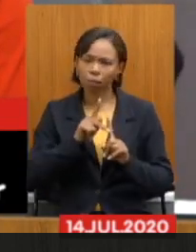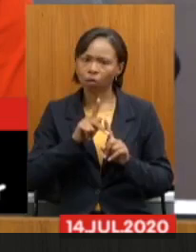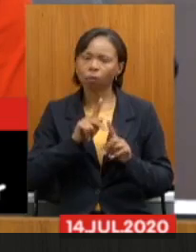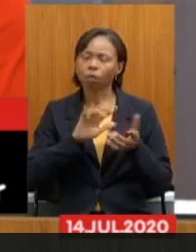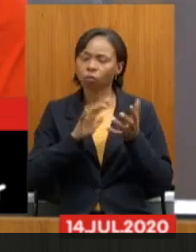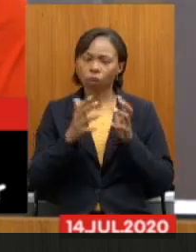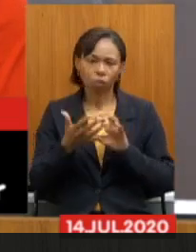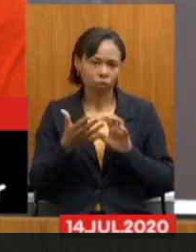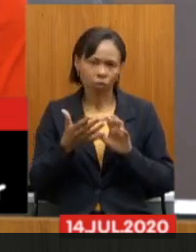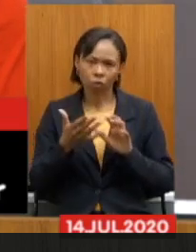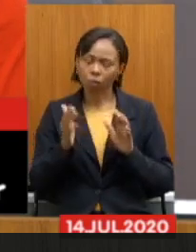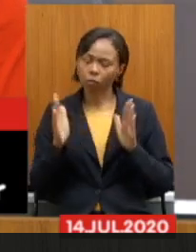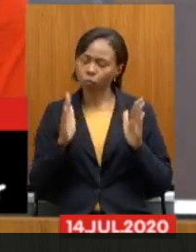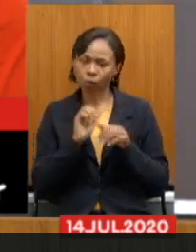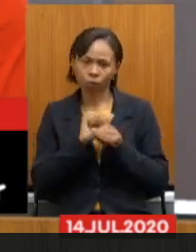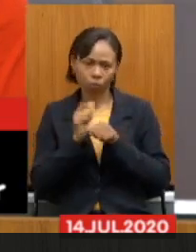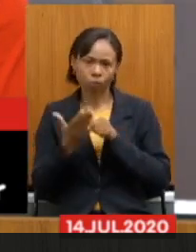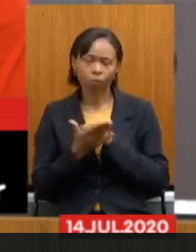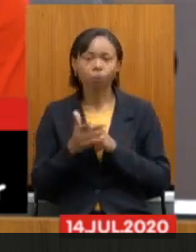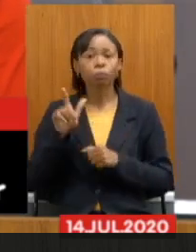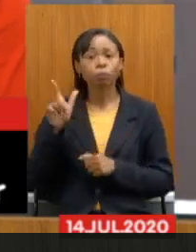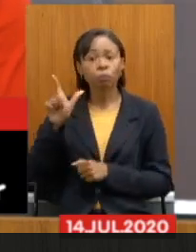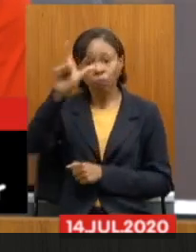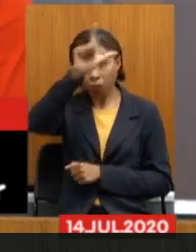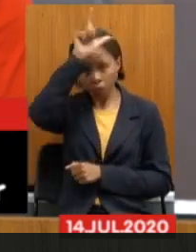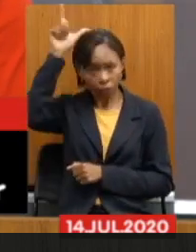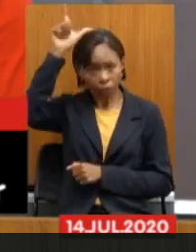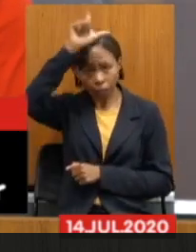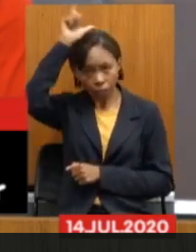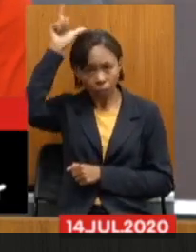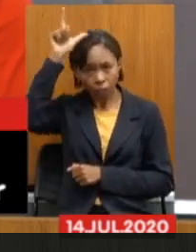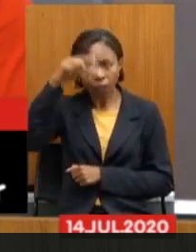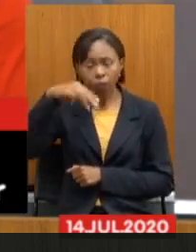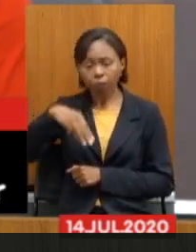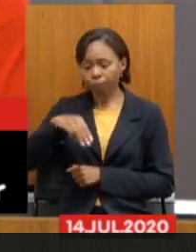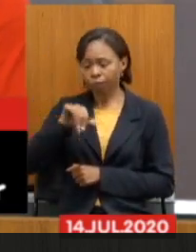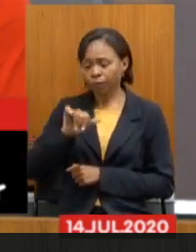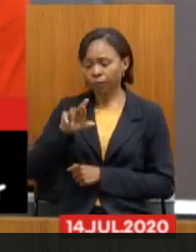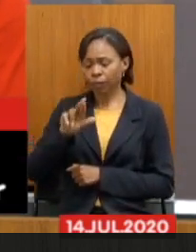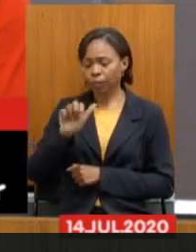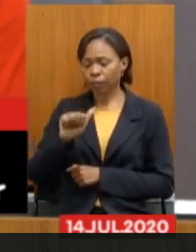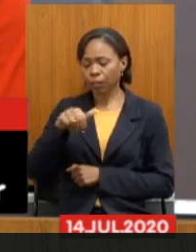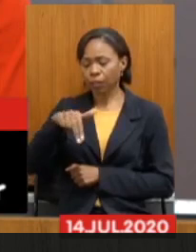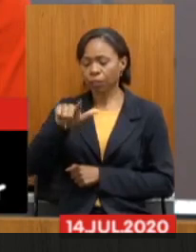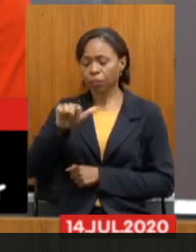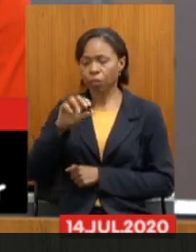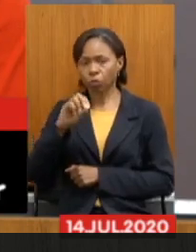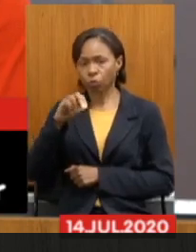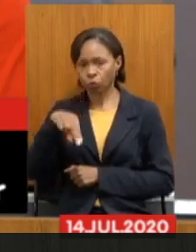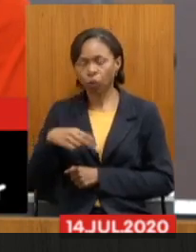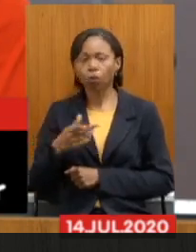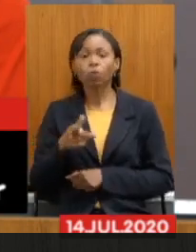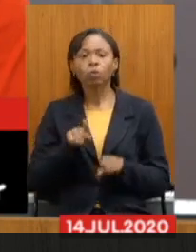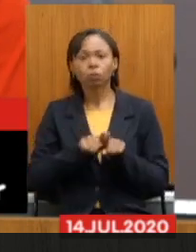já. Ainda de Santa Luzia, Mira Newton Portes: suspensão da